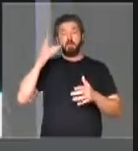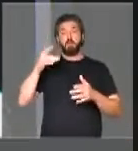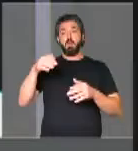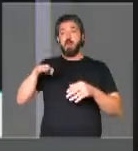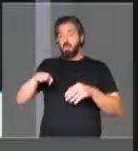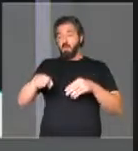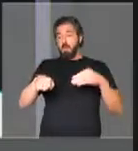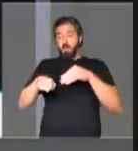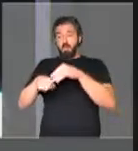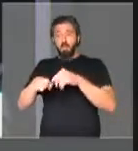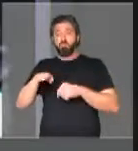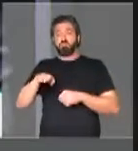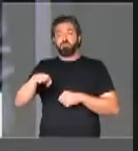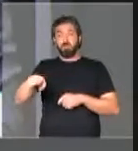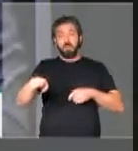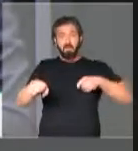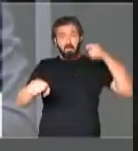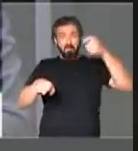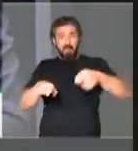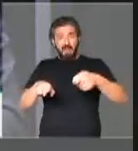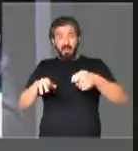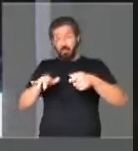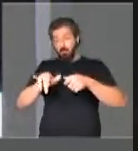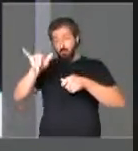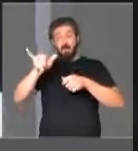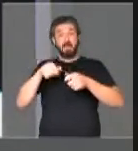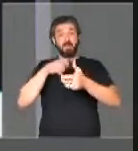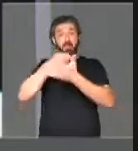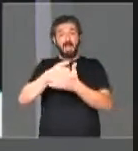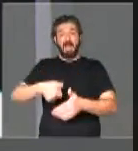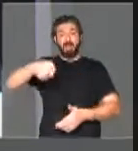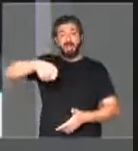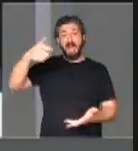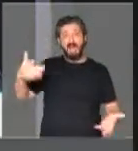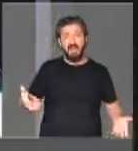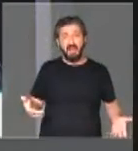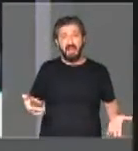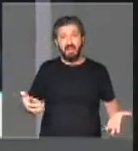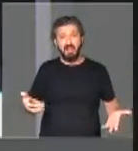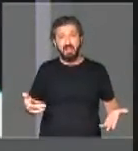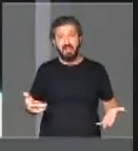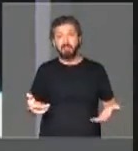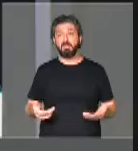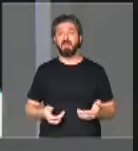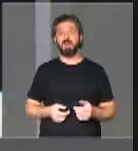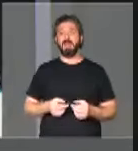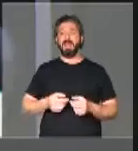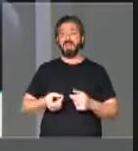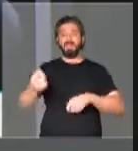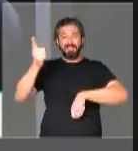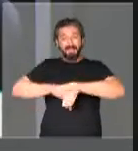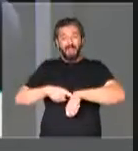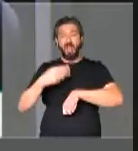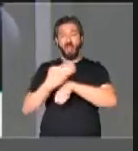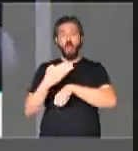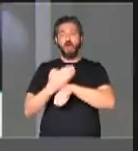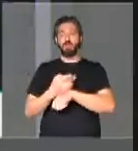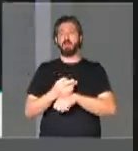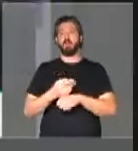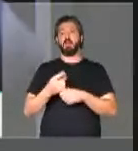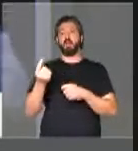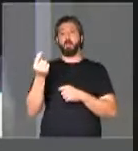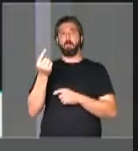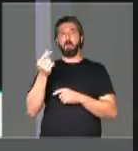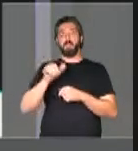ter que pagar pela sua bagagem, pelo despacho da sua bagagem, e ver, no mesmo momento, as